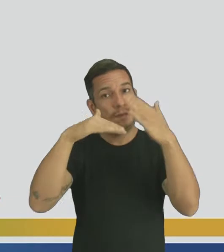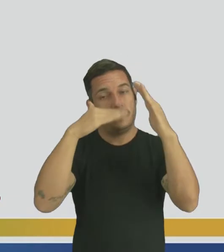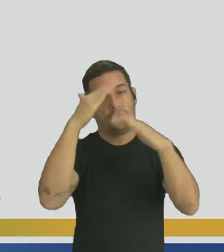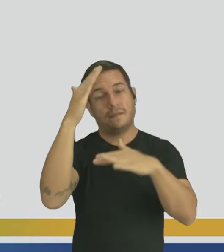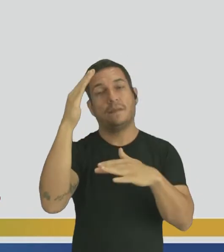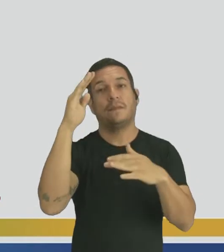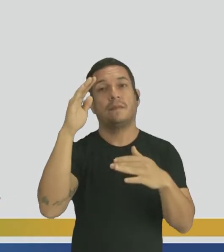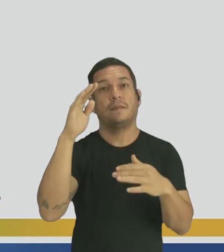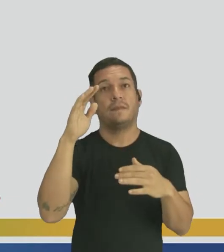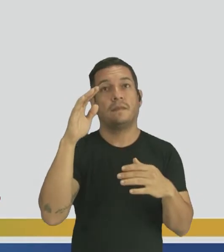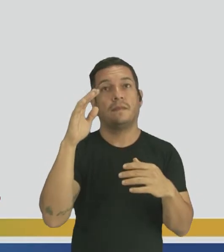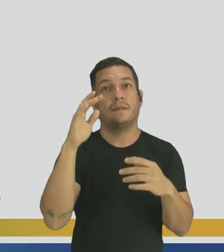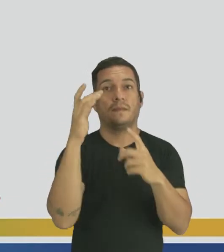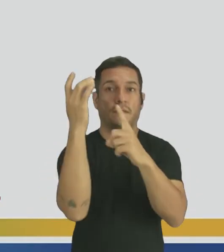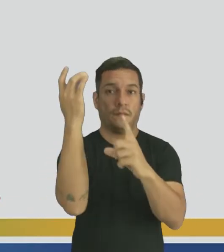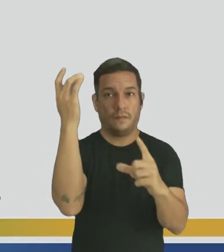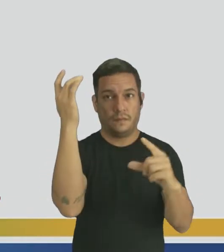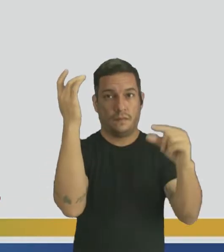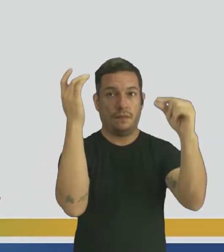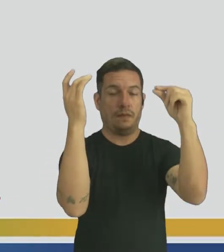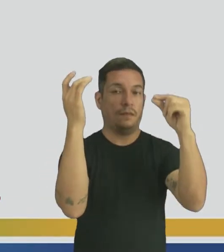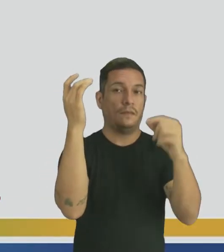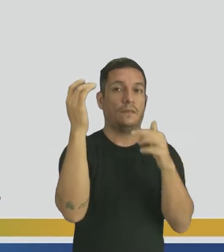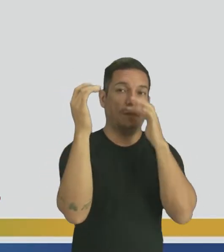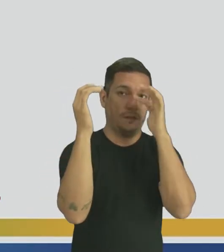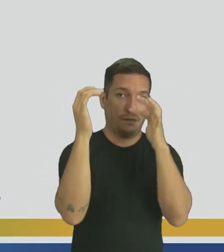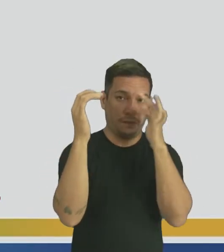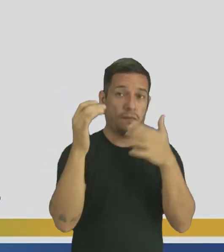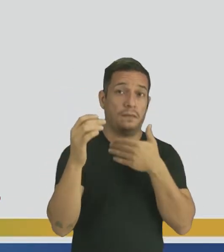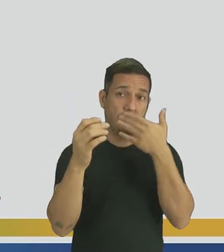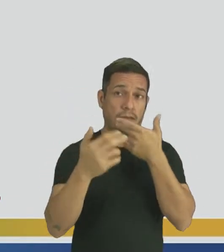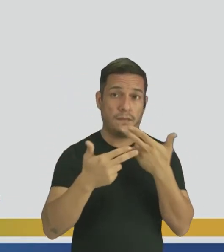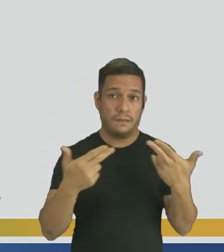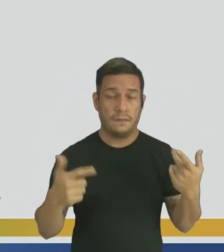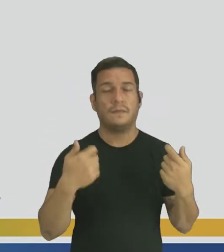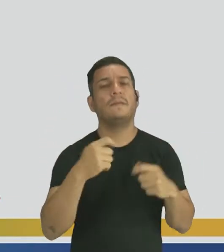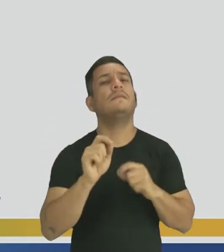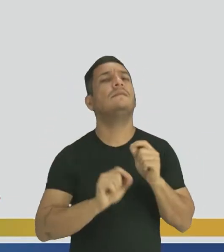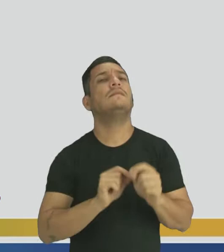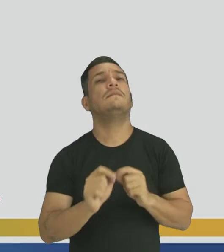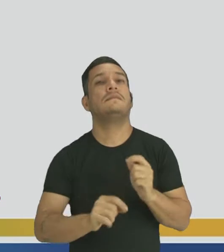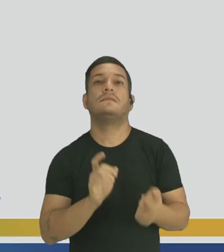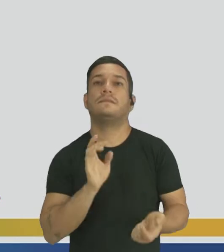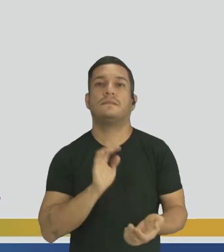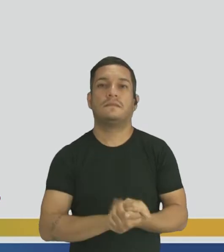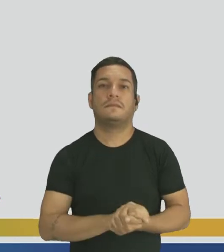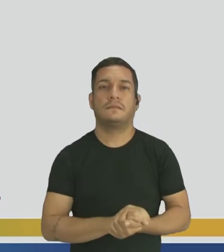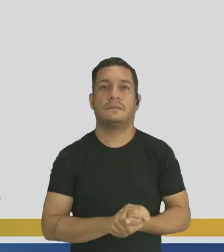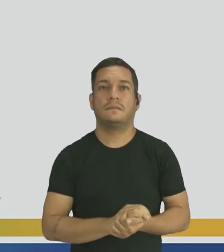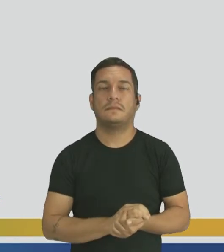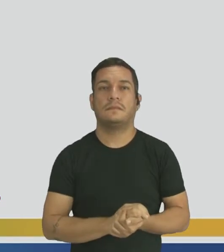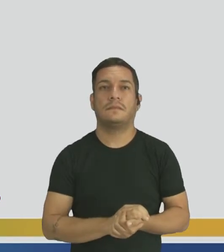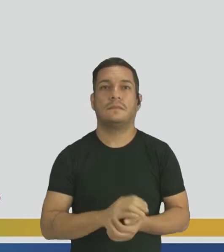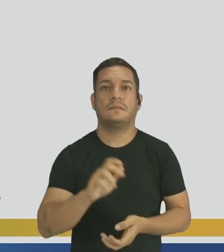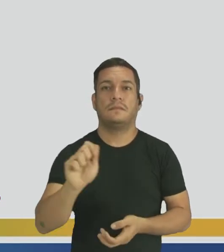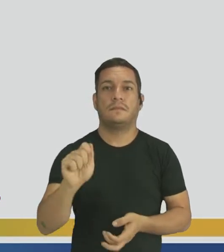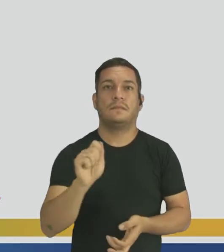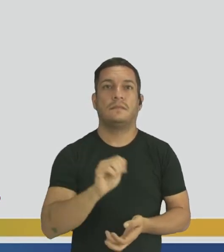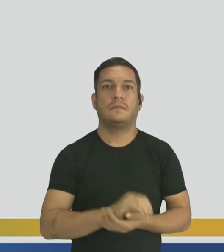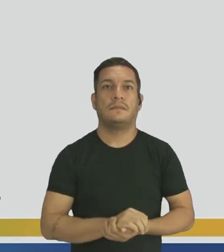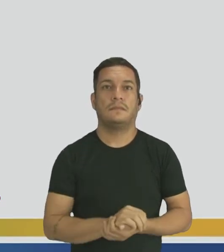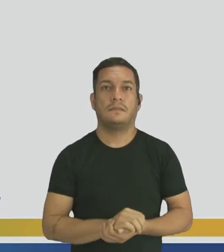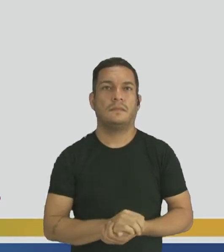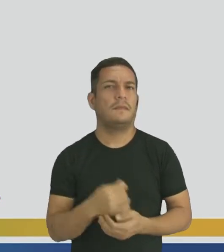se reproduzir, dar bons frutos? Ela precisa do quê, gente? Letra A.